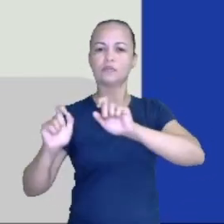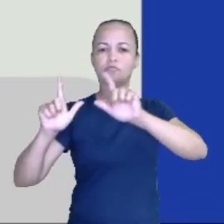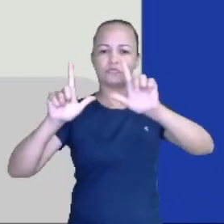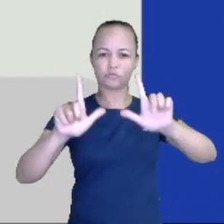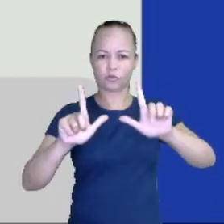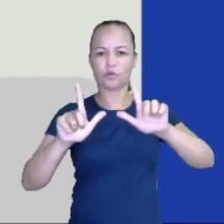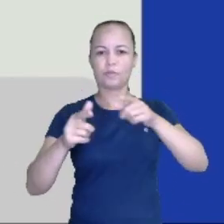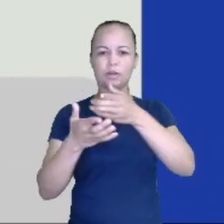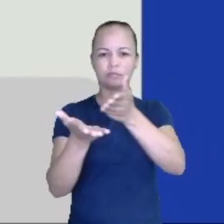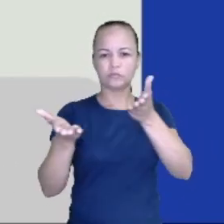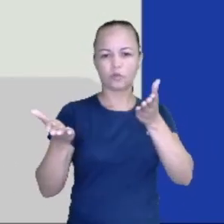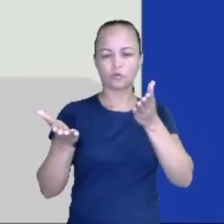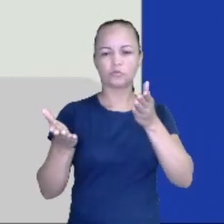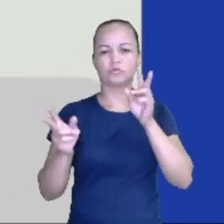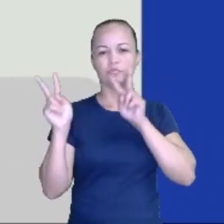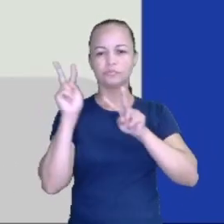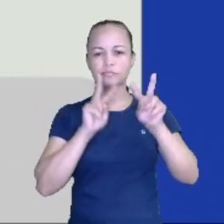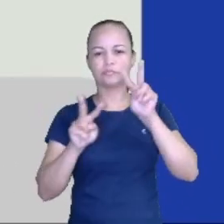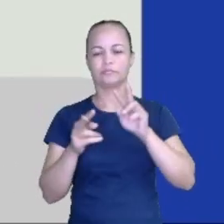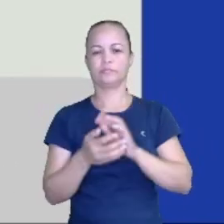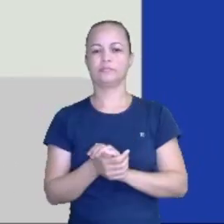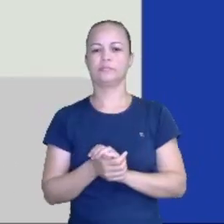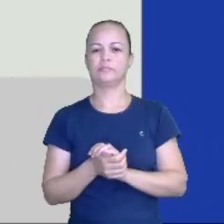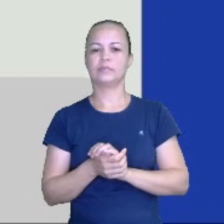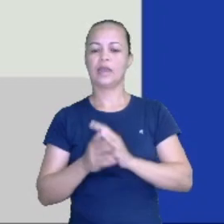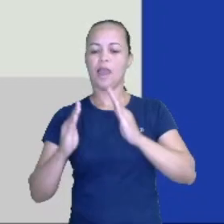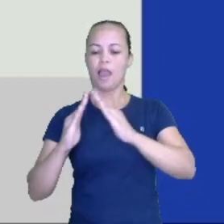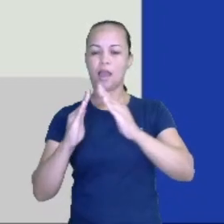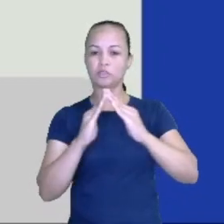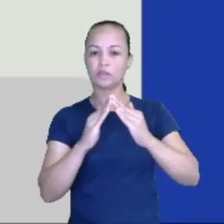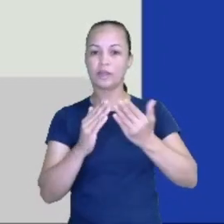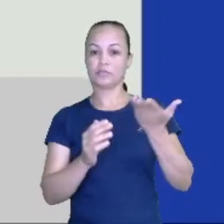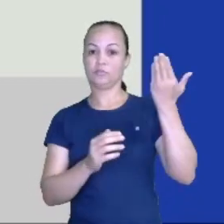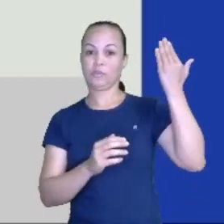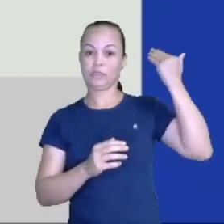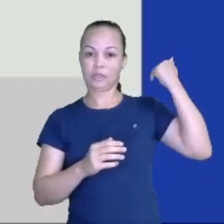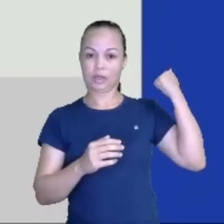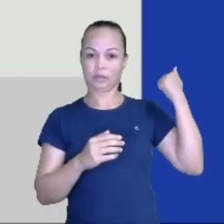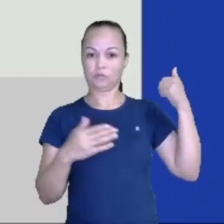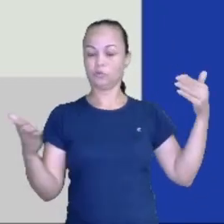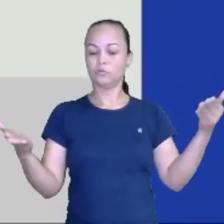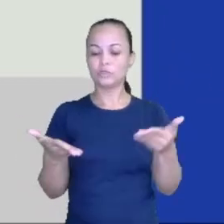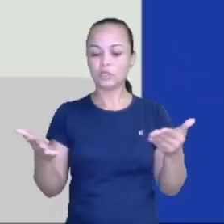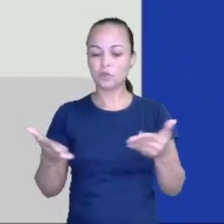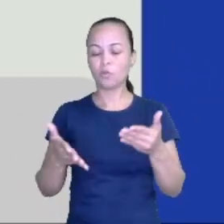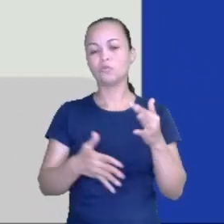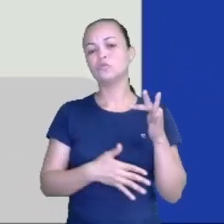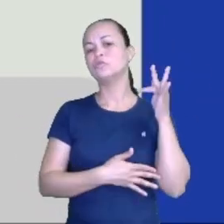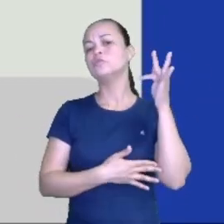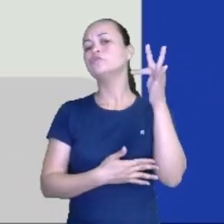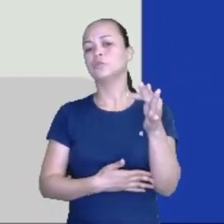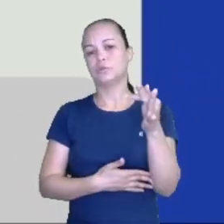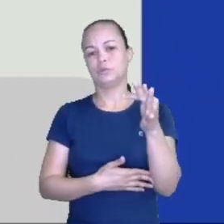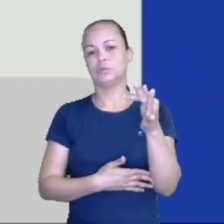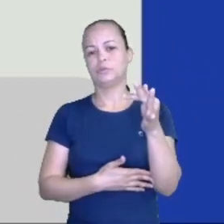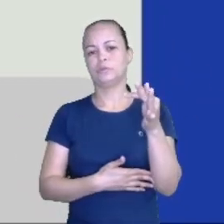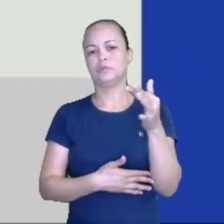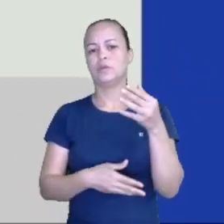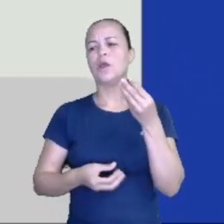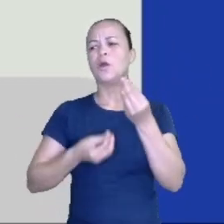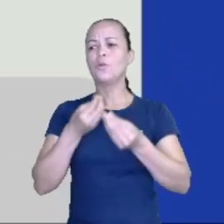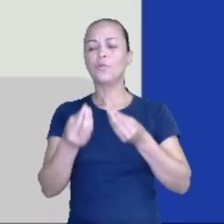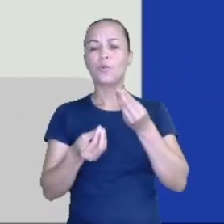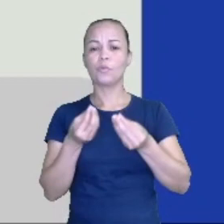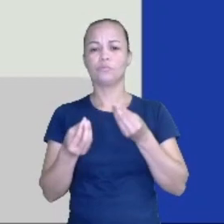mundo ver. As moradias do passado, presente e futuro. Como é que as